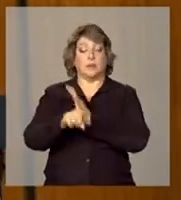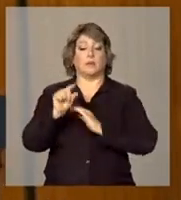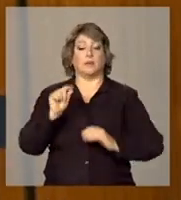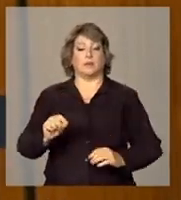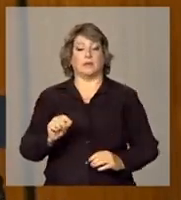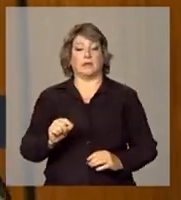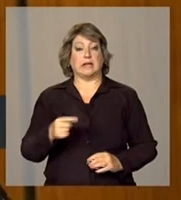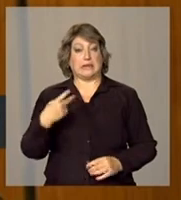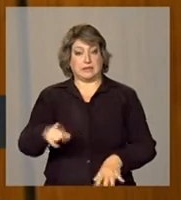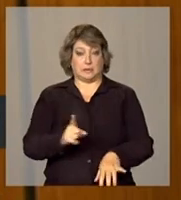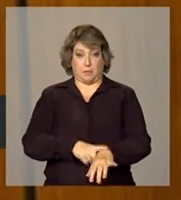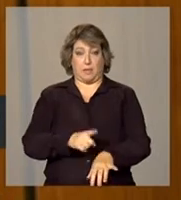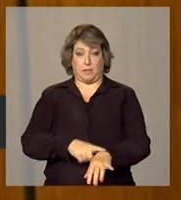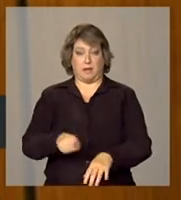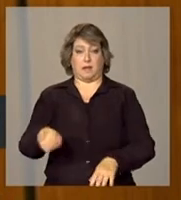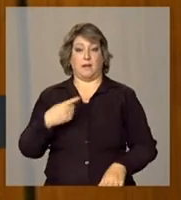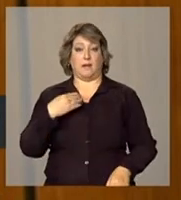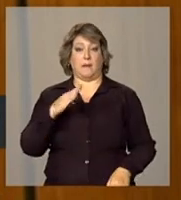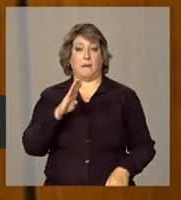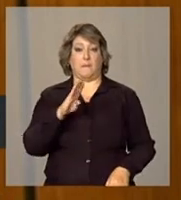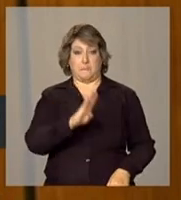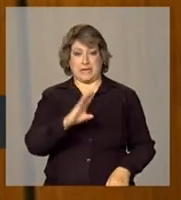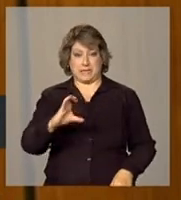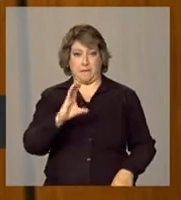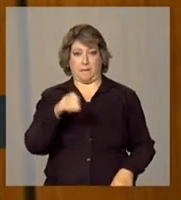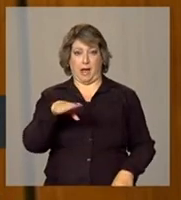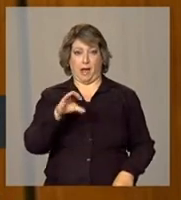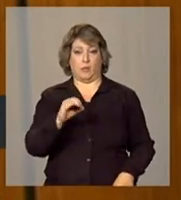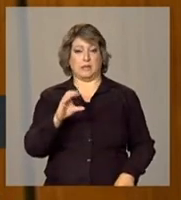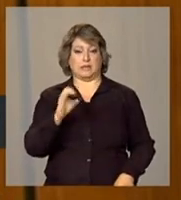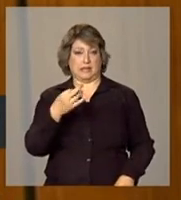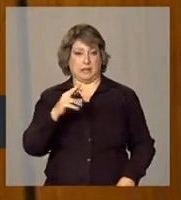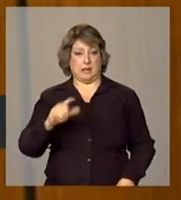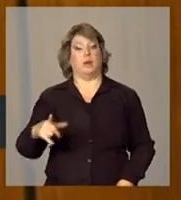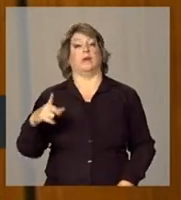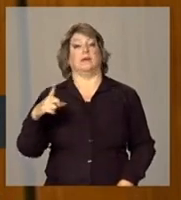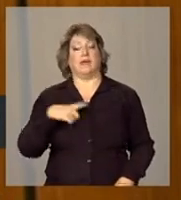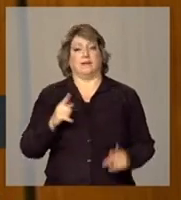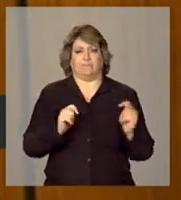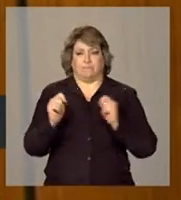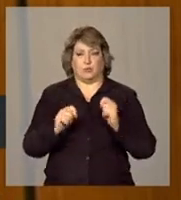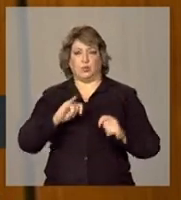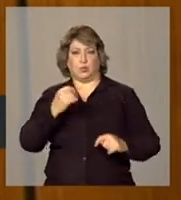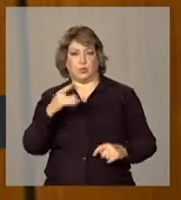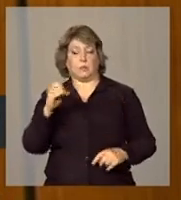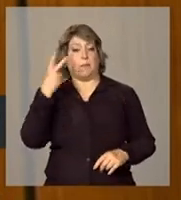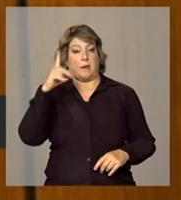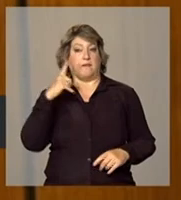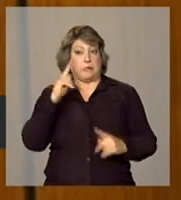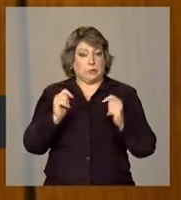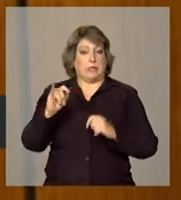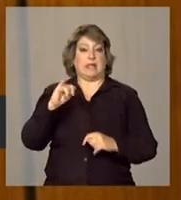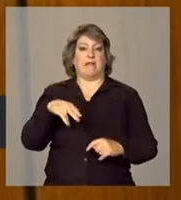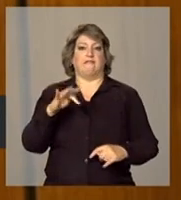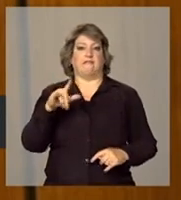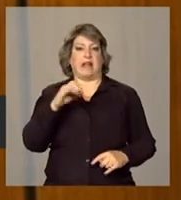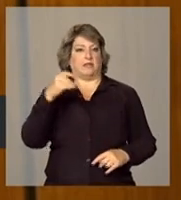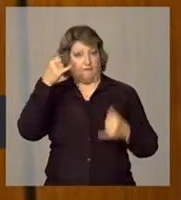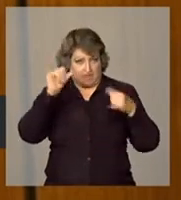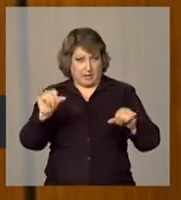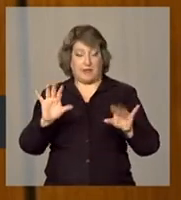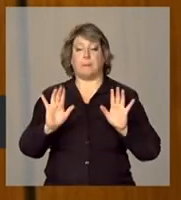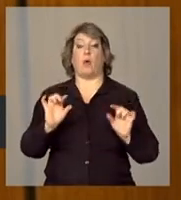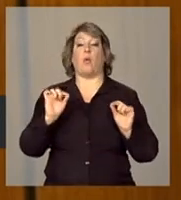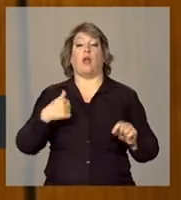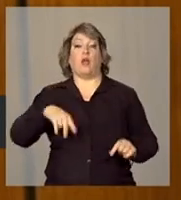É nesse momento o banco central está subindo os juros para controlar a inflação mas a gente usa o que a gente veio da